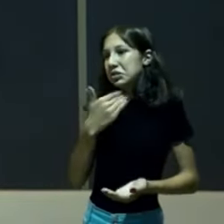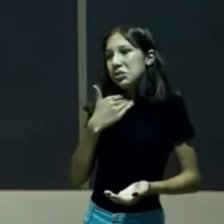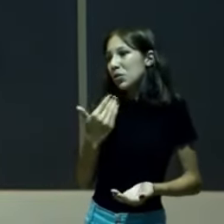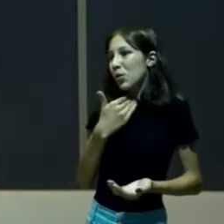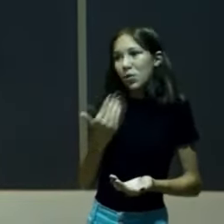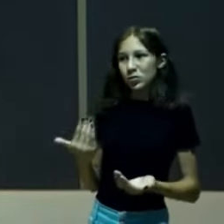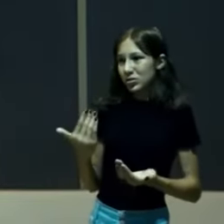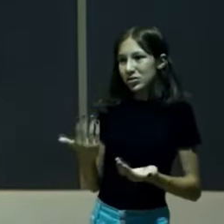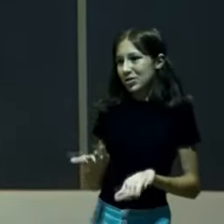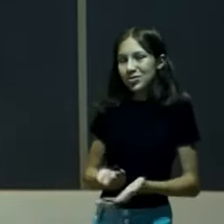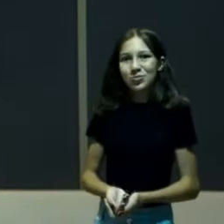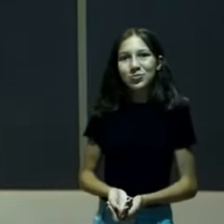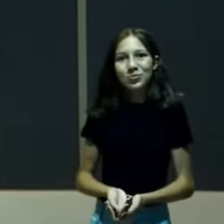tenho,